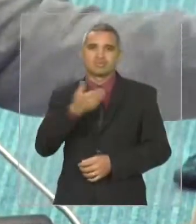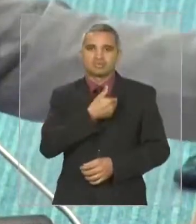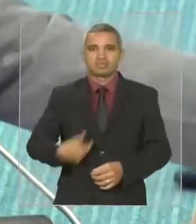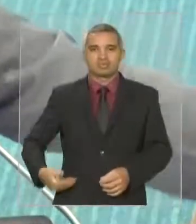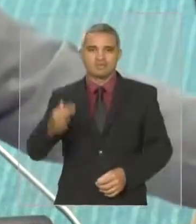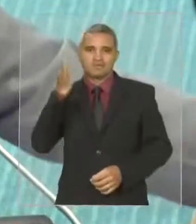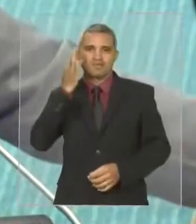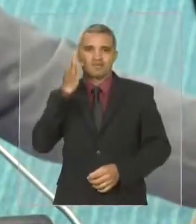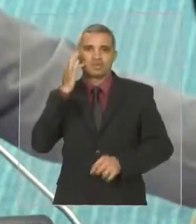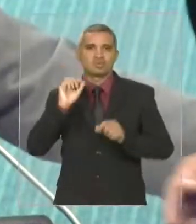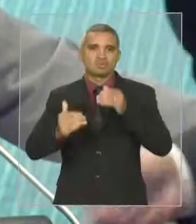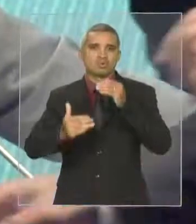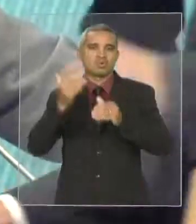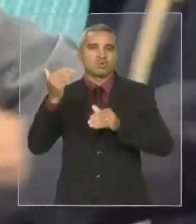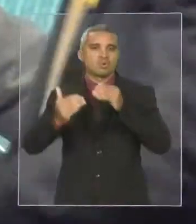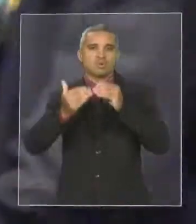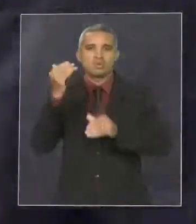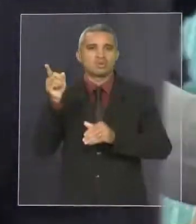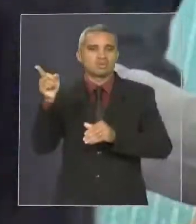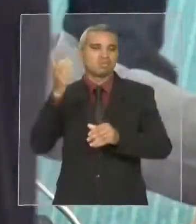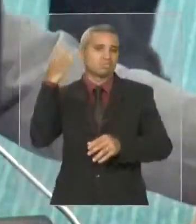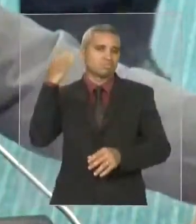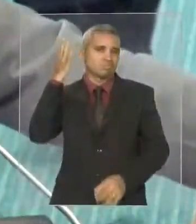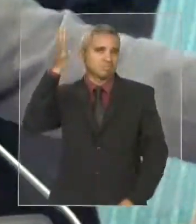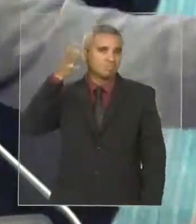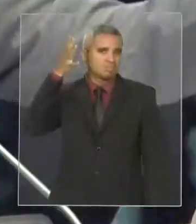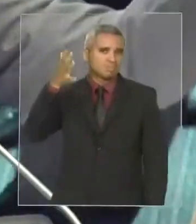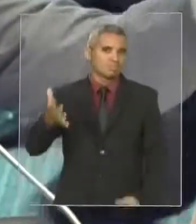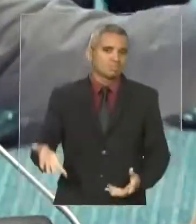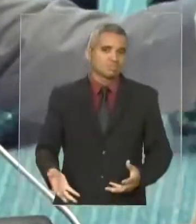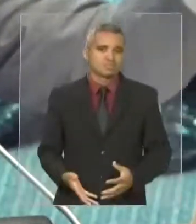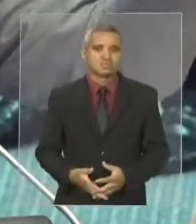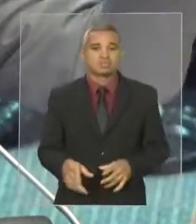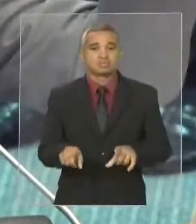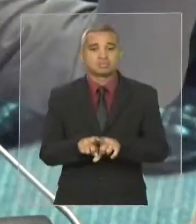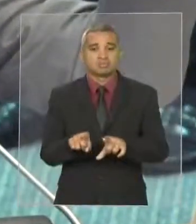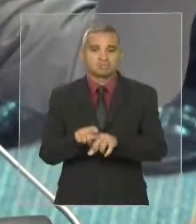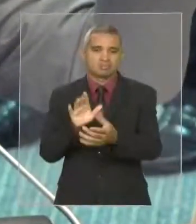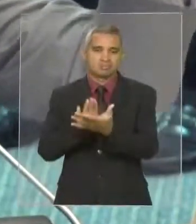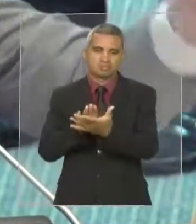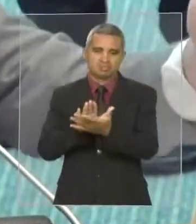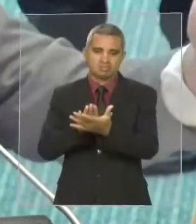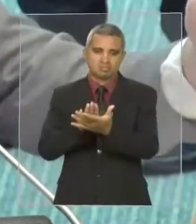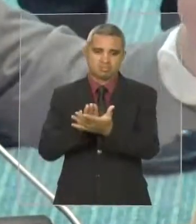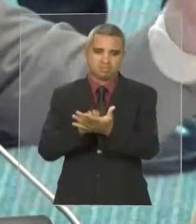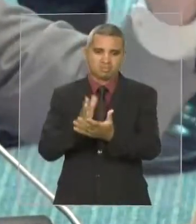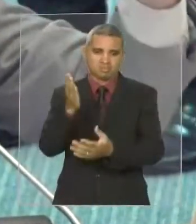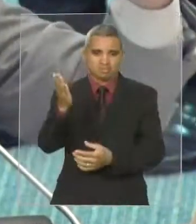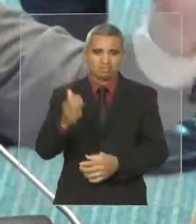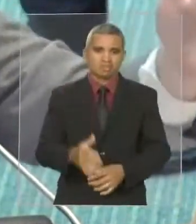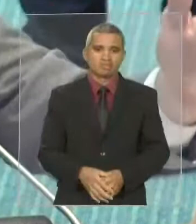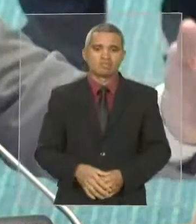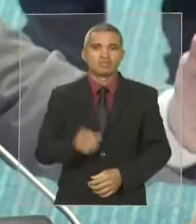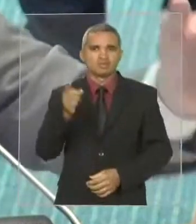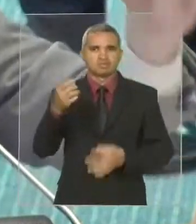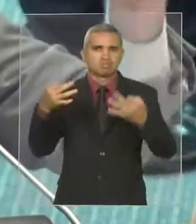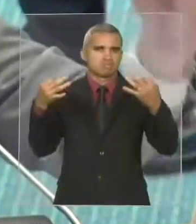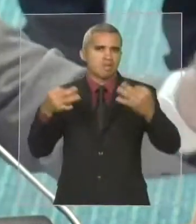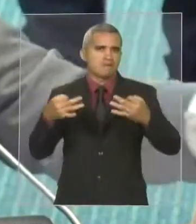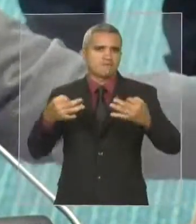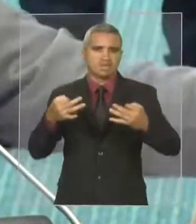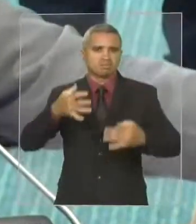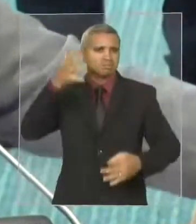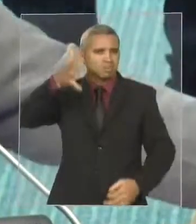aqui, mais uma vez, parabenizar a Vossa Excelência e dizer que Vossa Excelência tecnicamente está sendo perfeito, mas